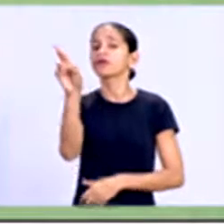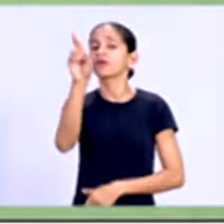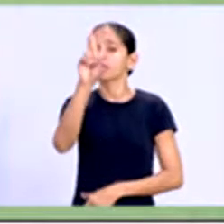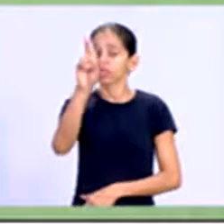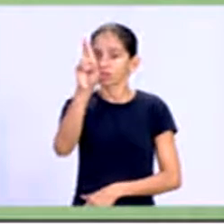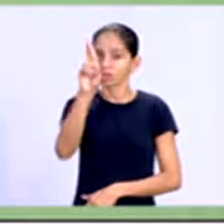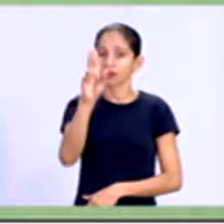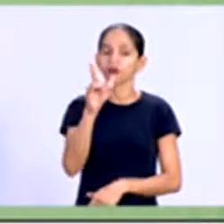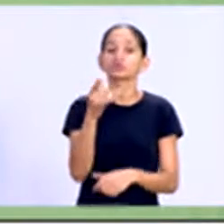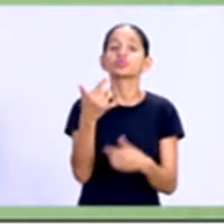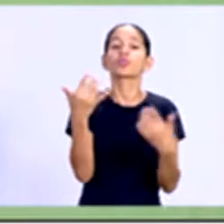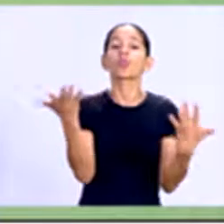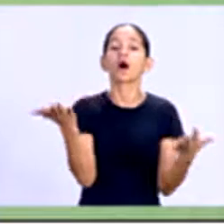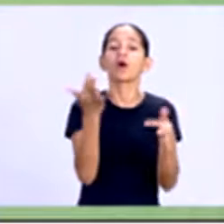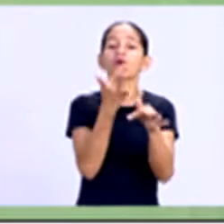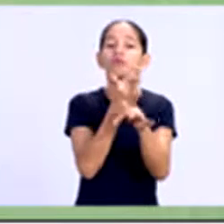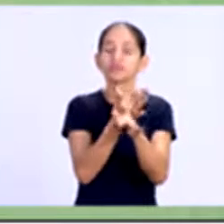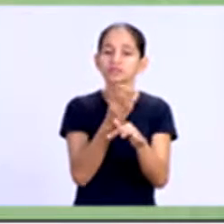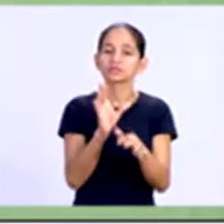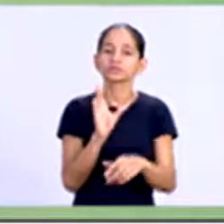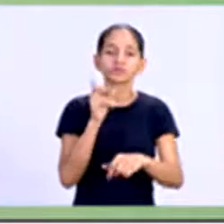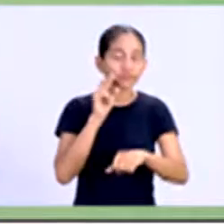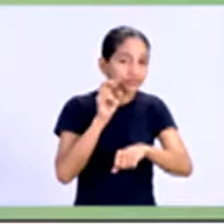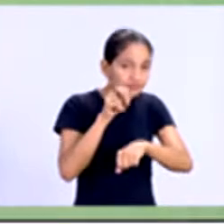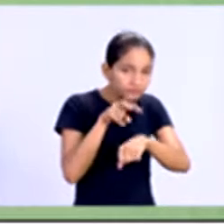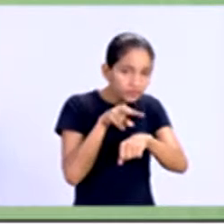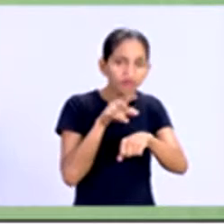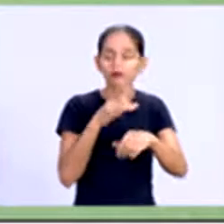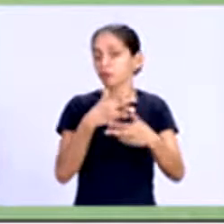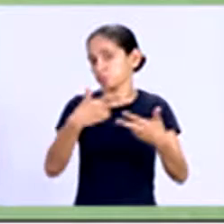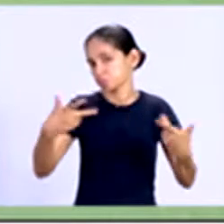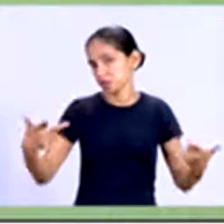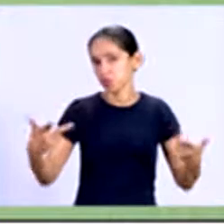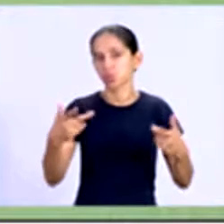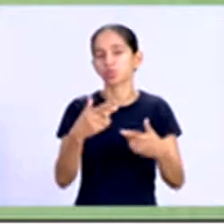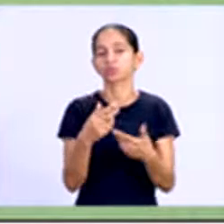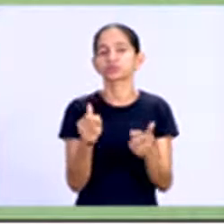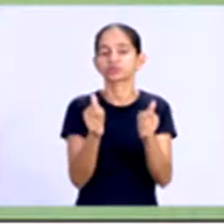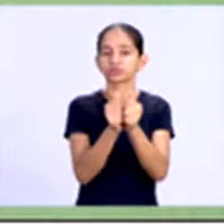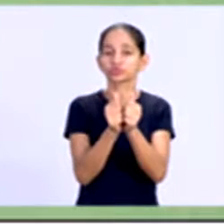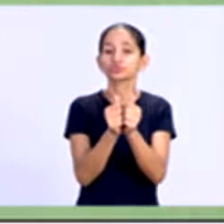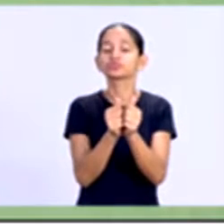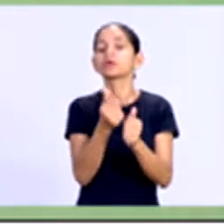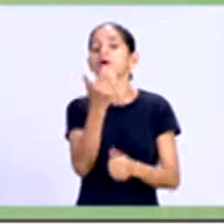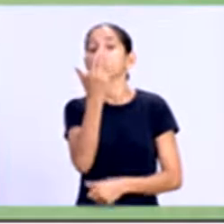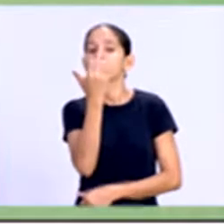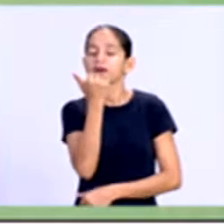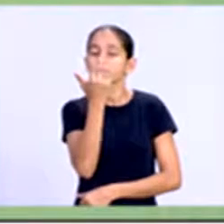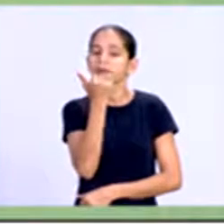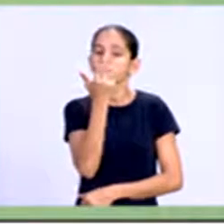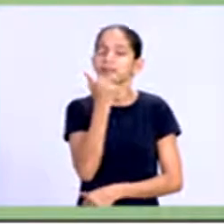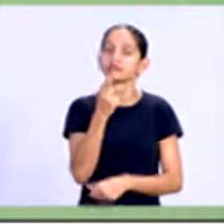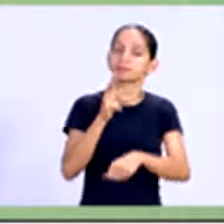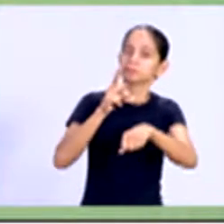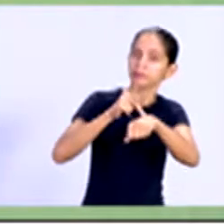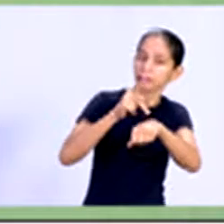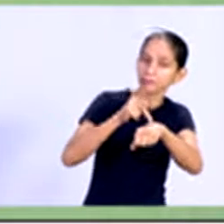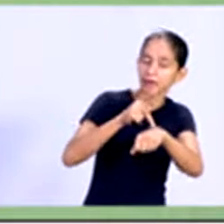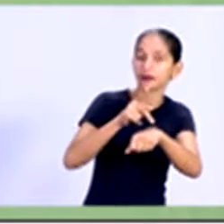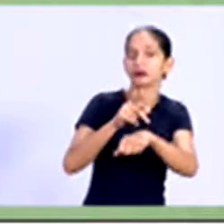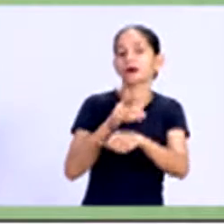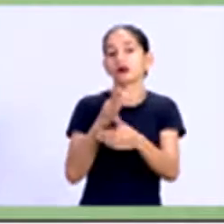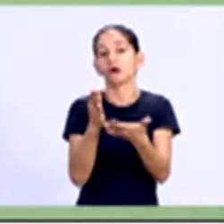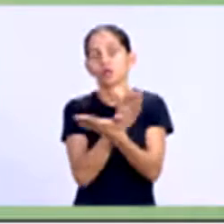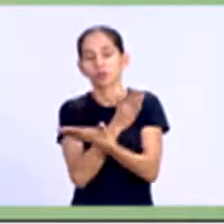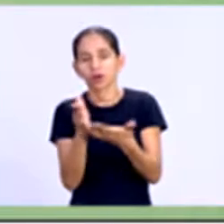perigos físicos? Eles são causados por algum corpo estranho nos alimentos, como pedras, cacos